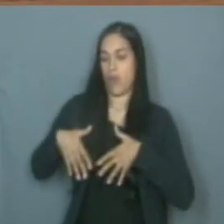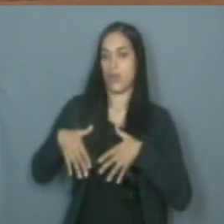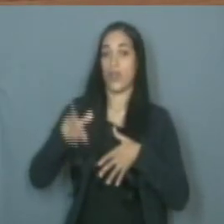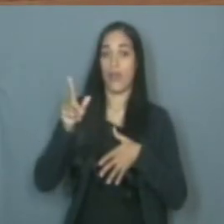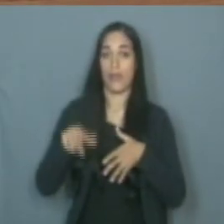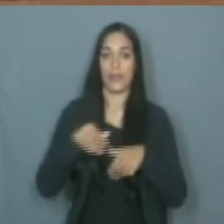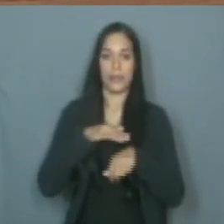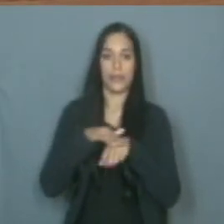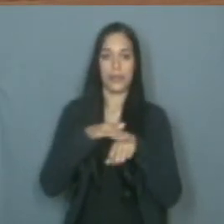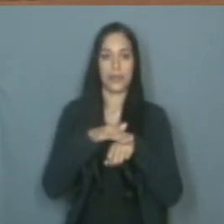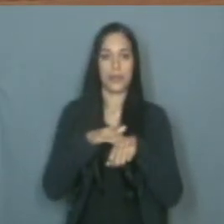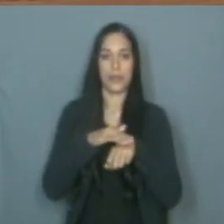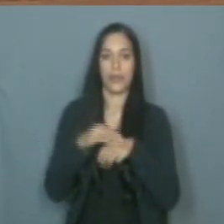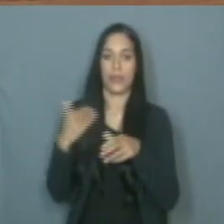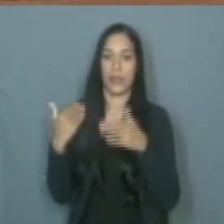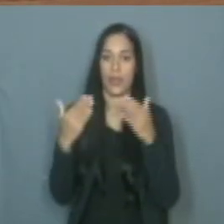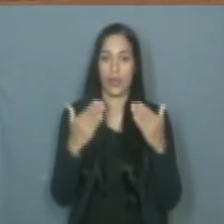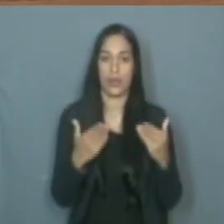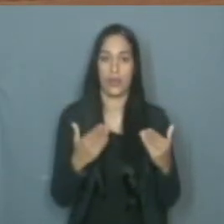diálogo.